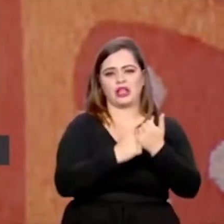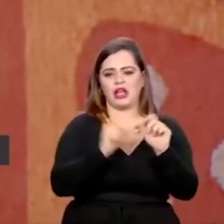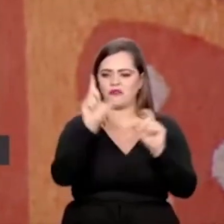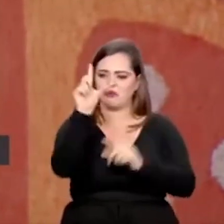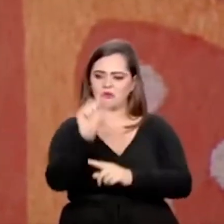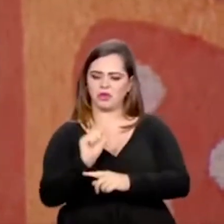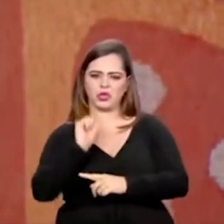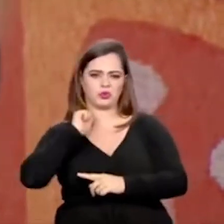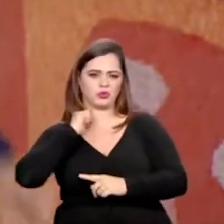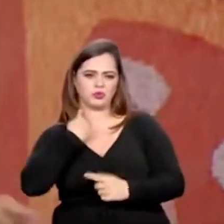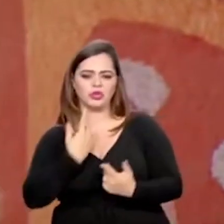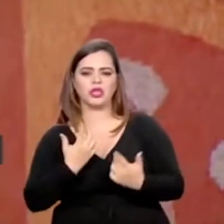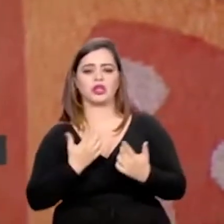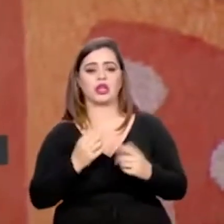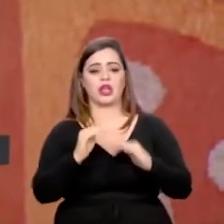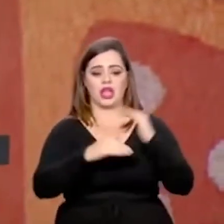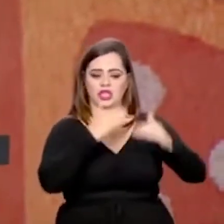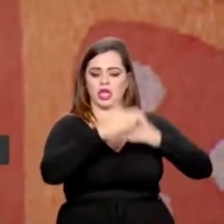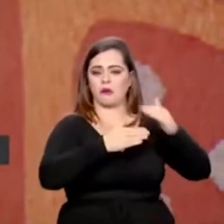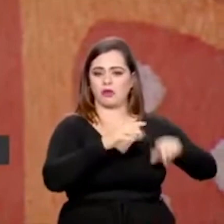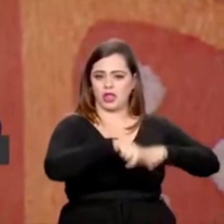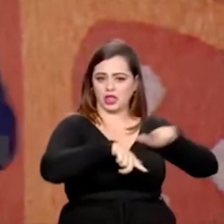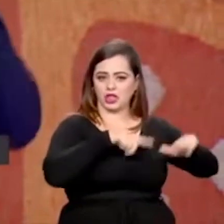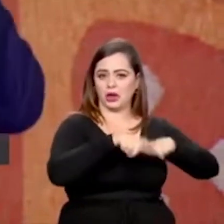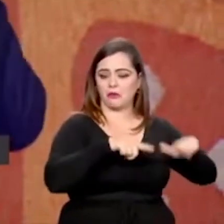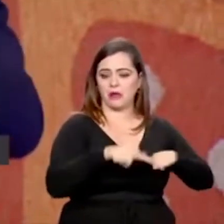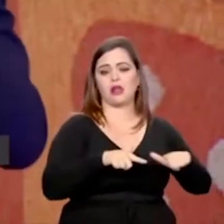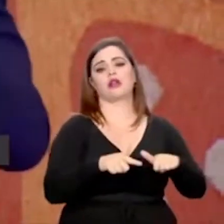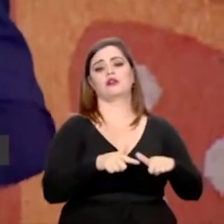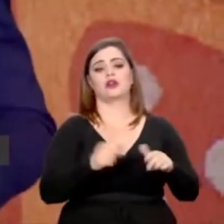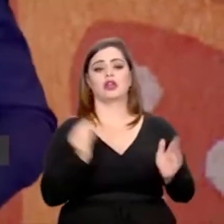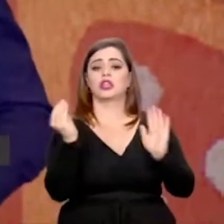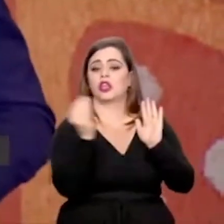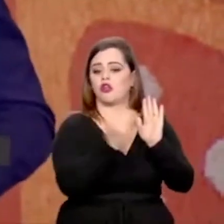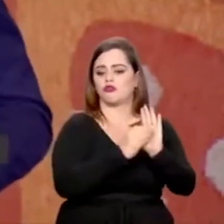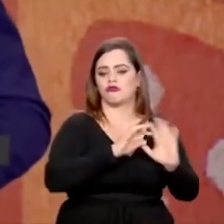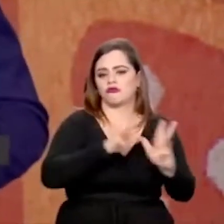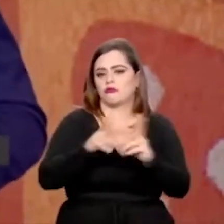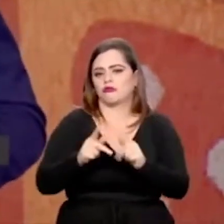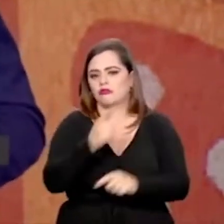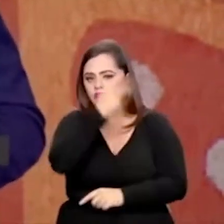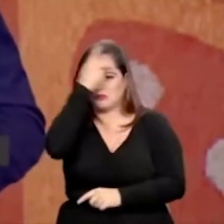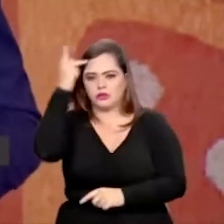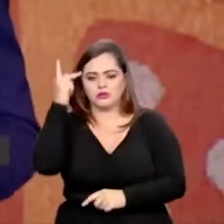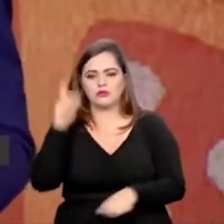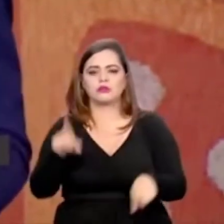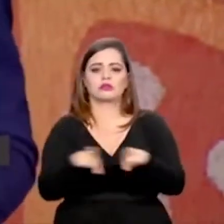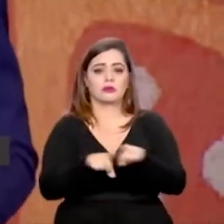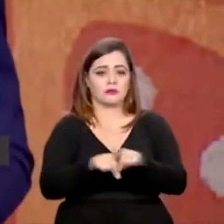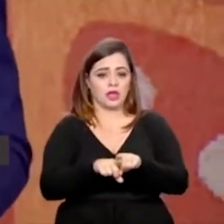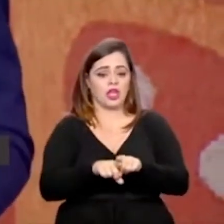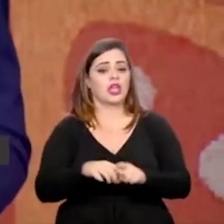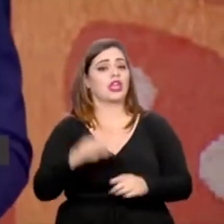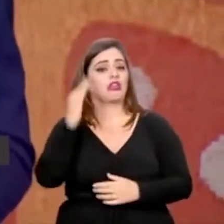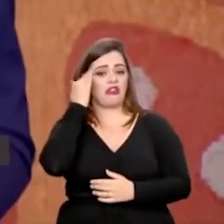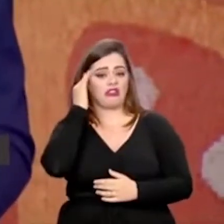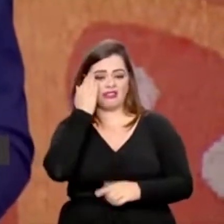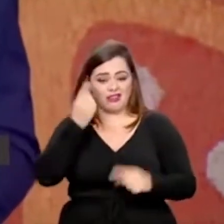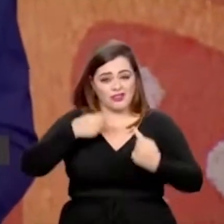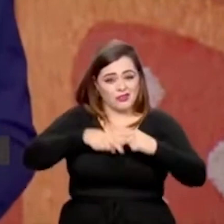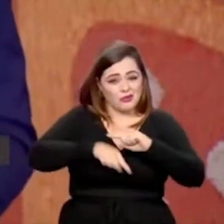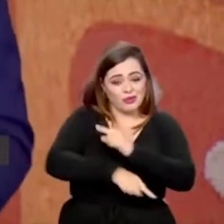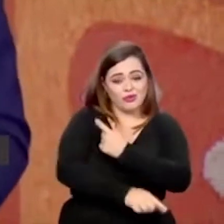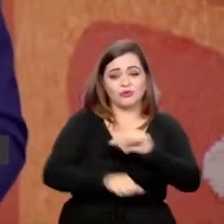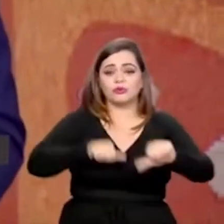a qualificação profissional que aumenta a produtividade no trabalho que inclui as pessoas inclui o conjunto da sociedade e que compreende a